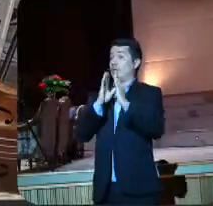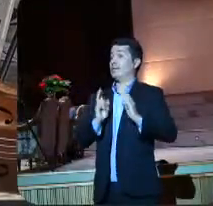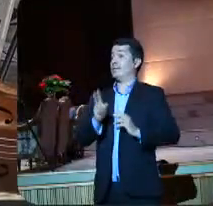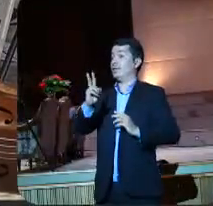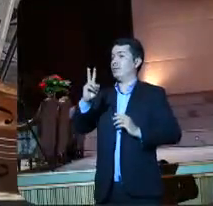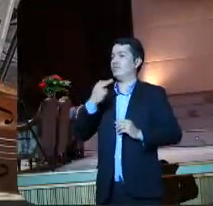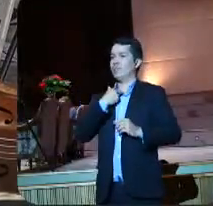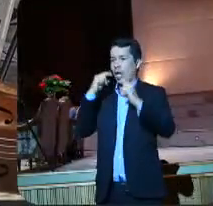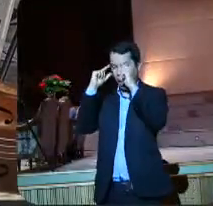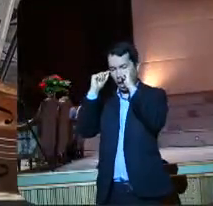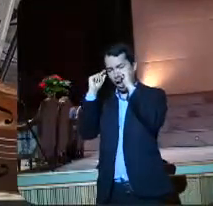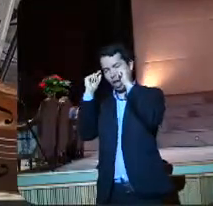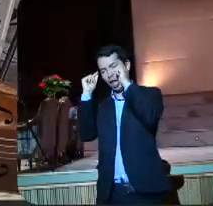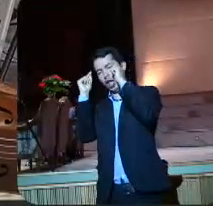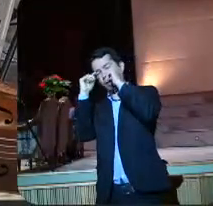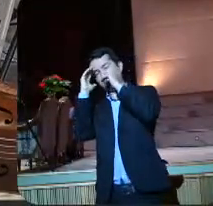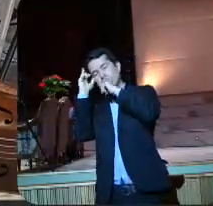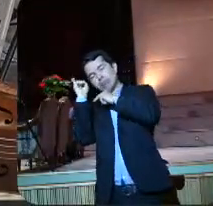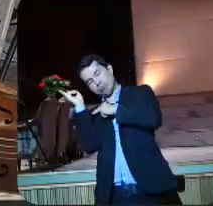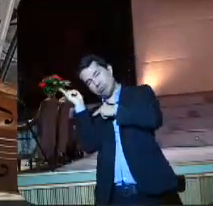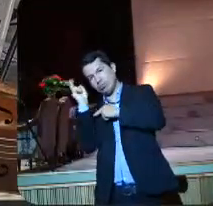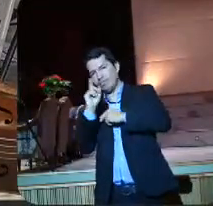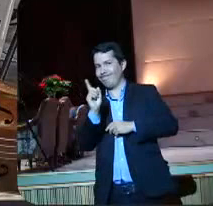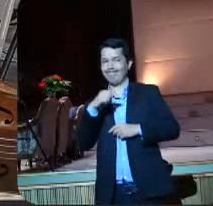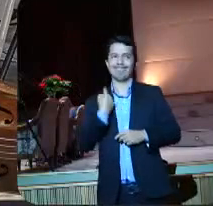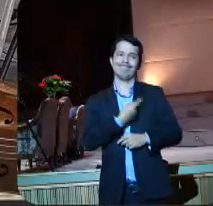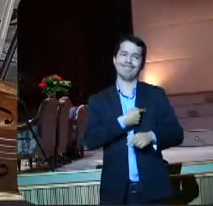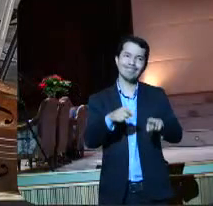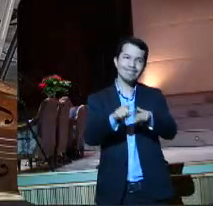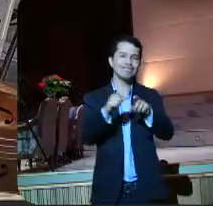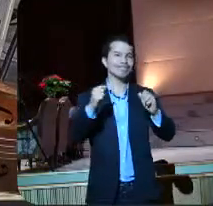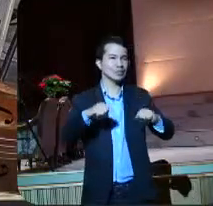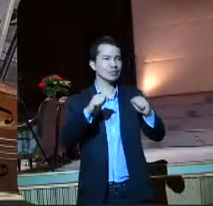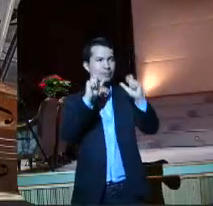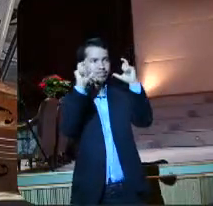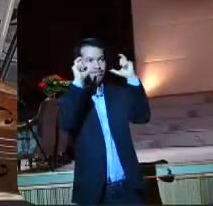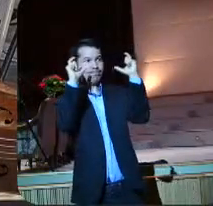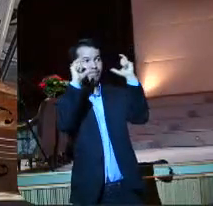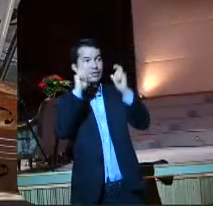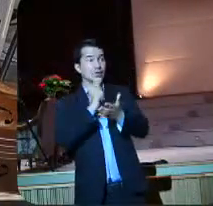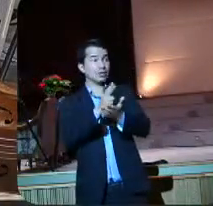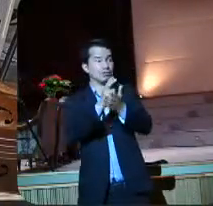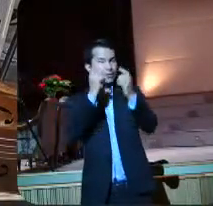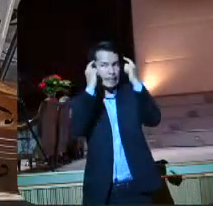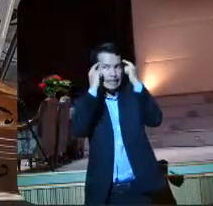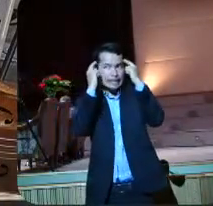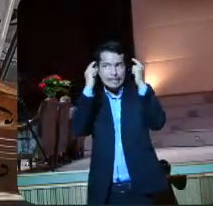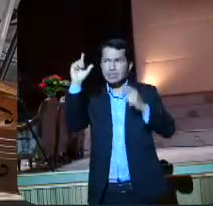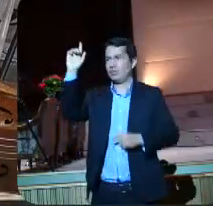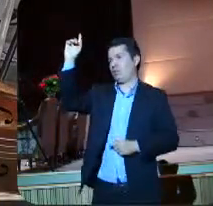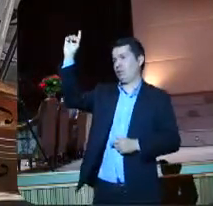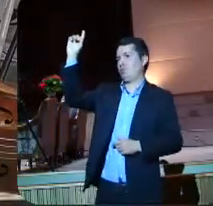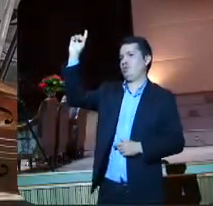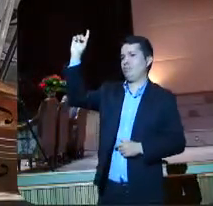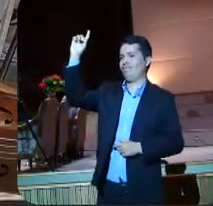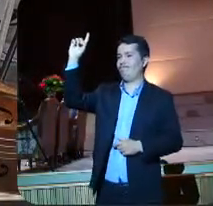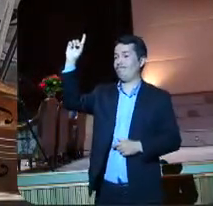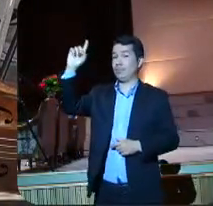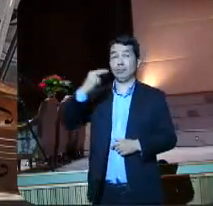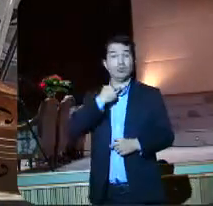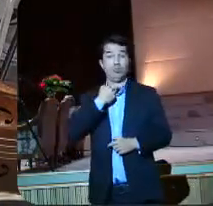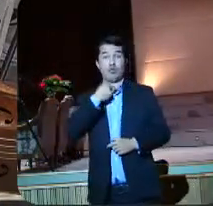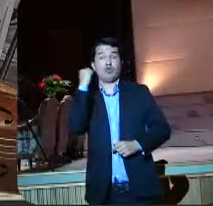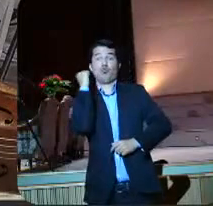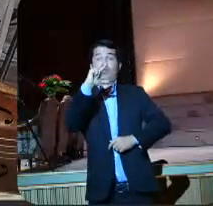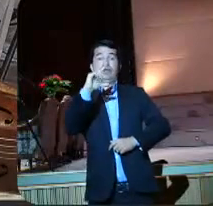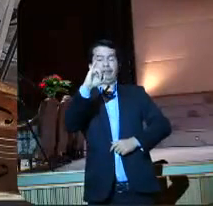passa pelo nosso tempo de vigilância na presença de Deus. Não tem jeito de a gente enfrentar